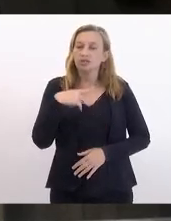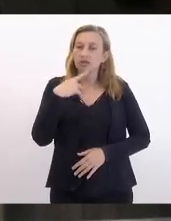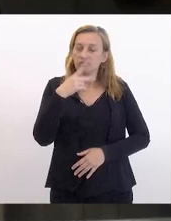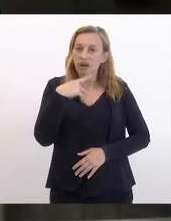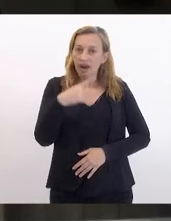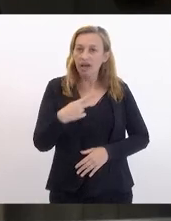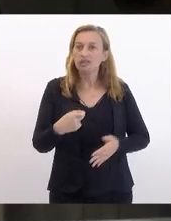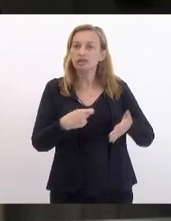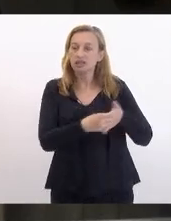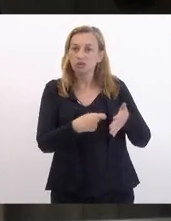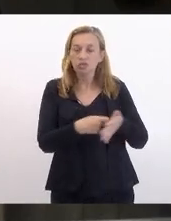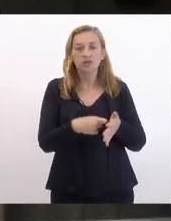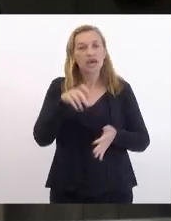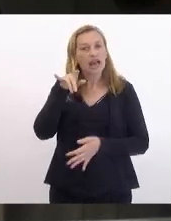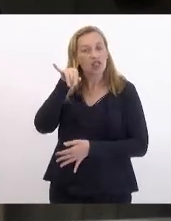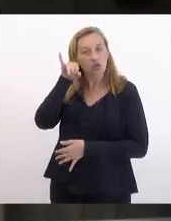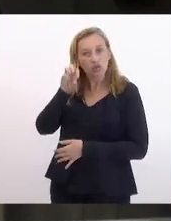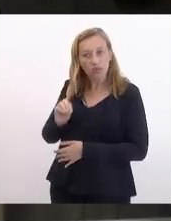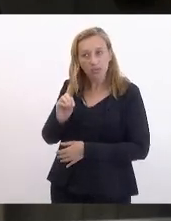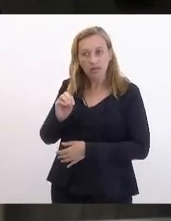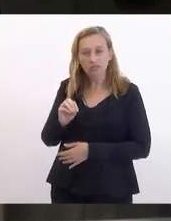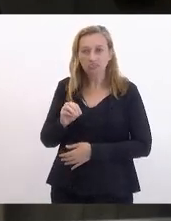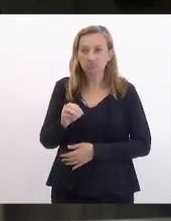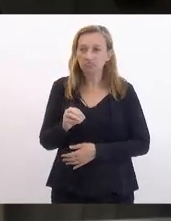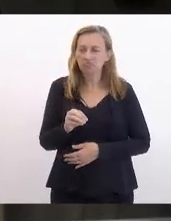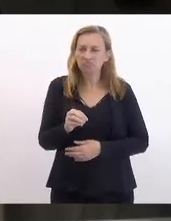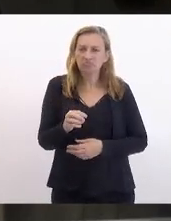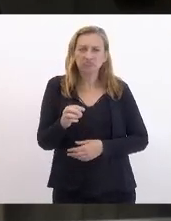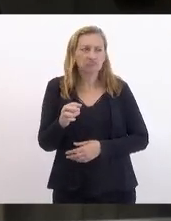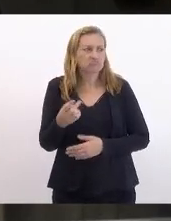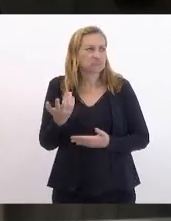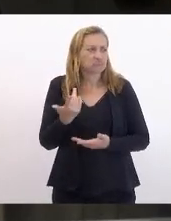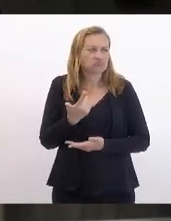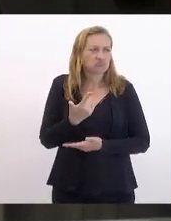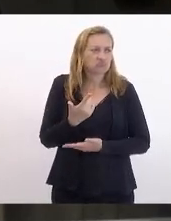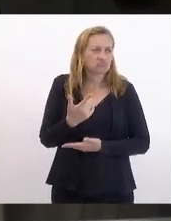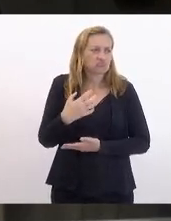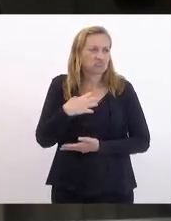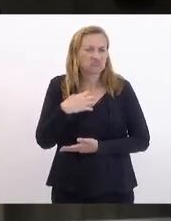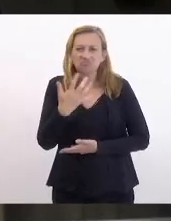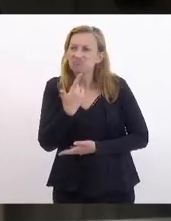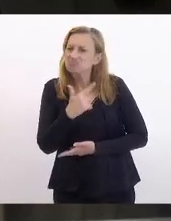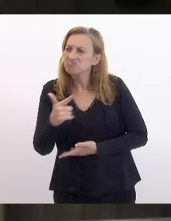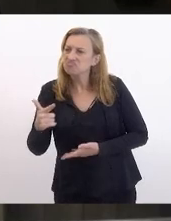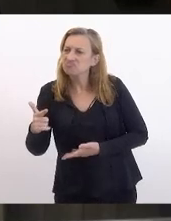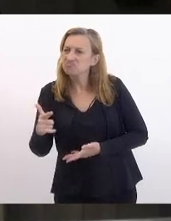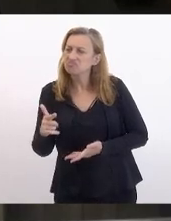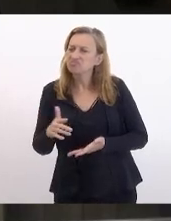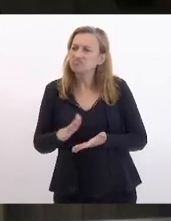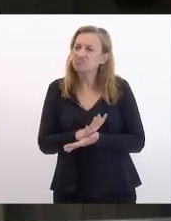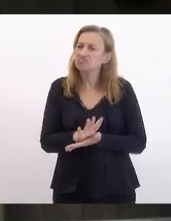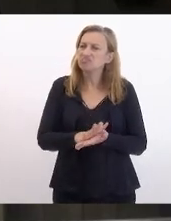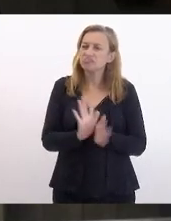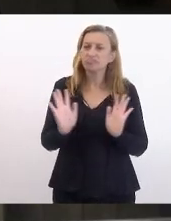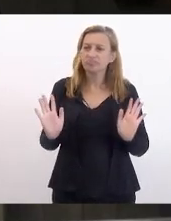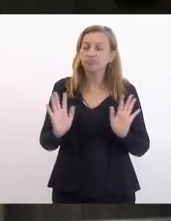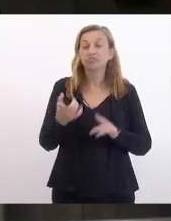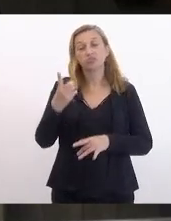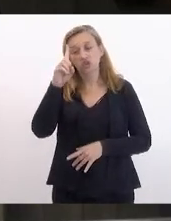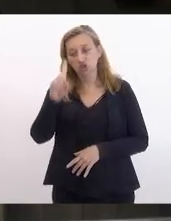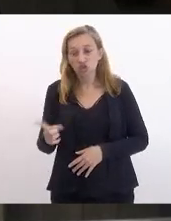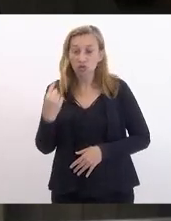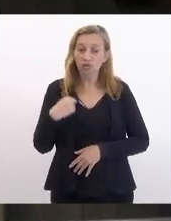denúncia anônima sem laços sem fundamento sem evidência nenhuma diretor foi lá